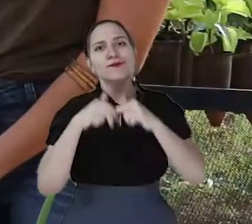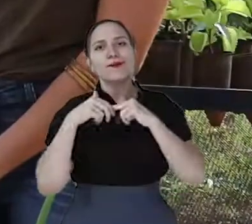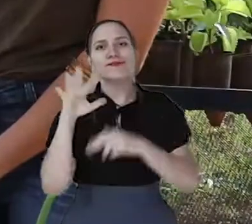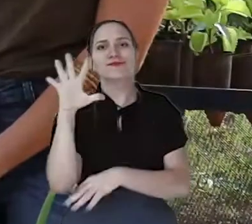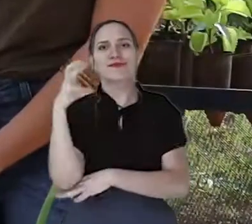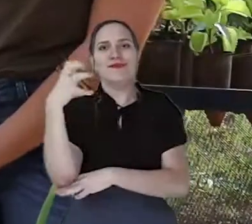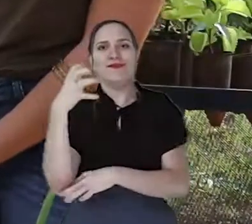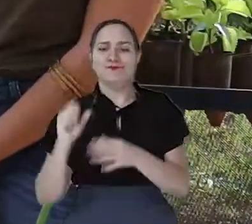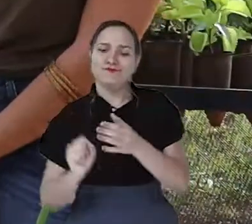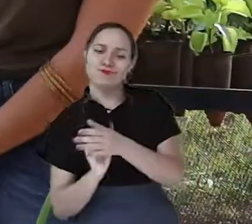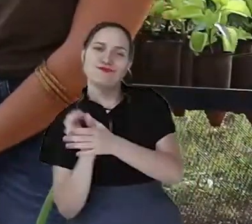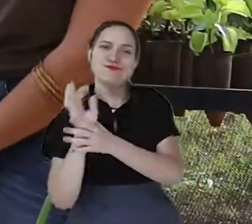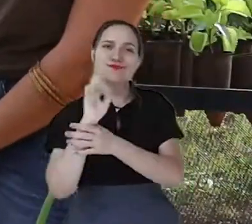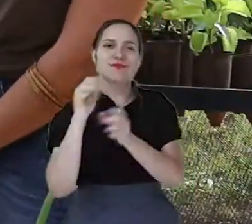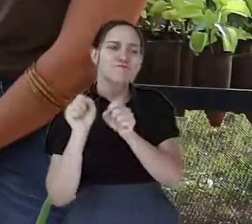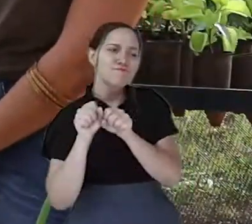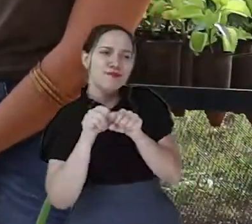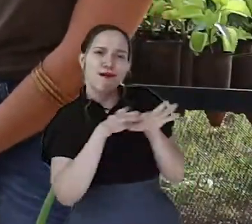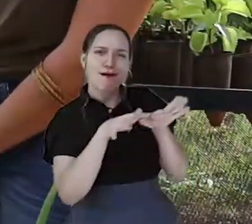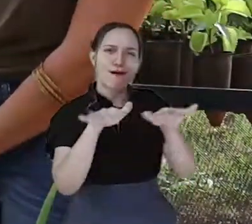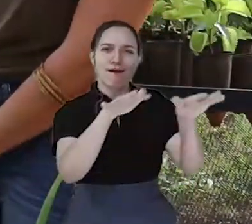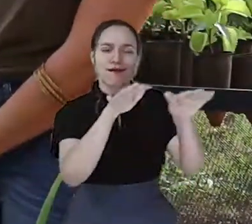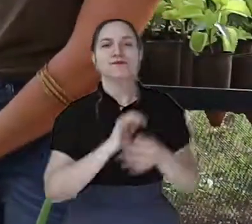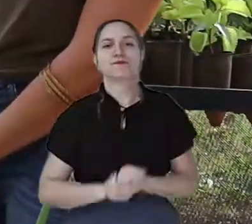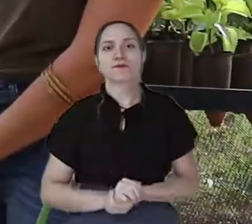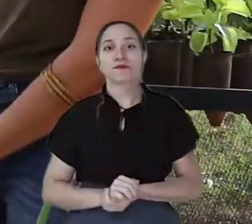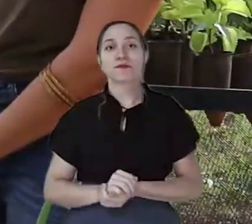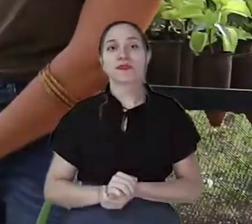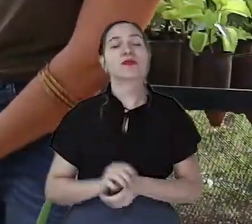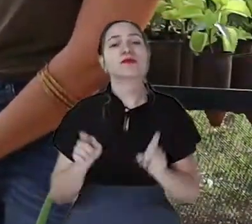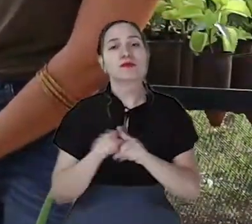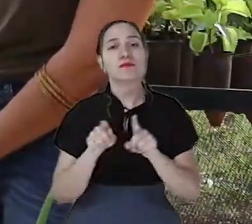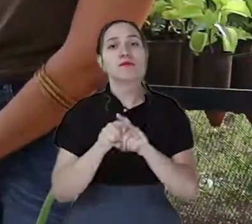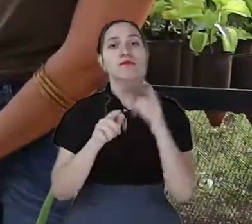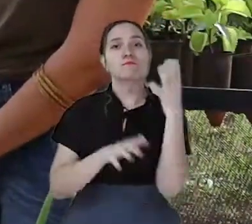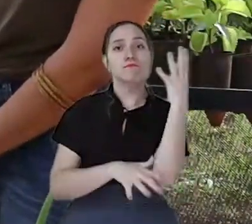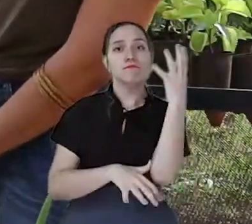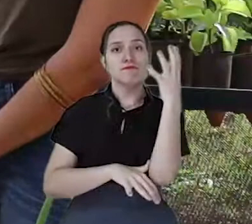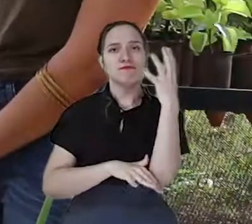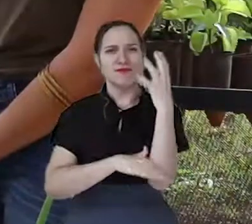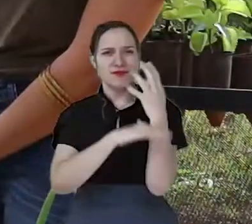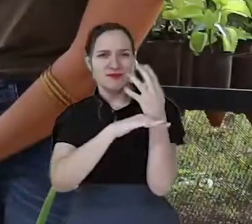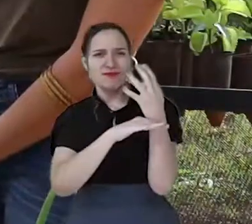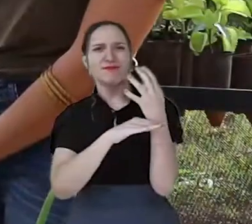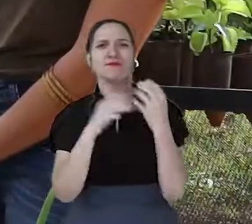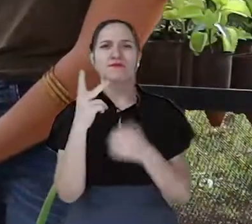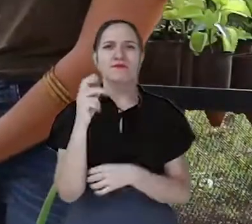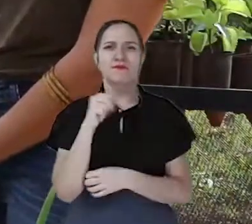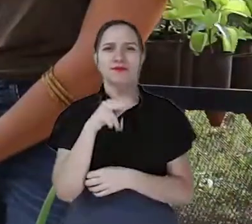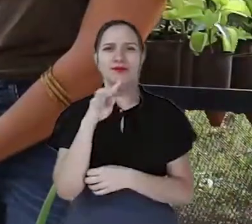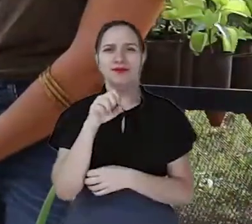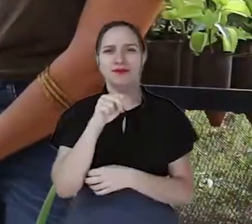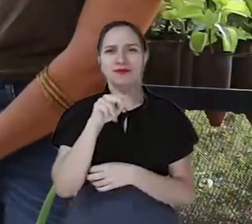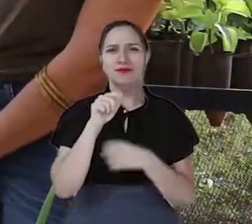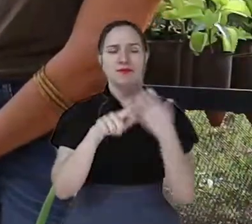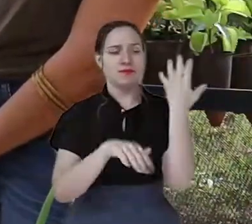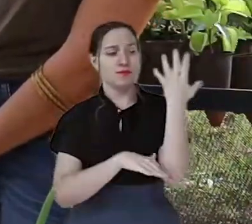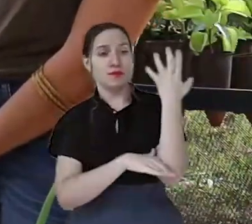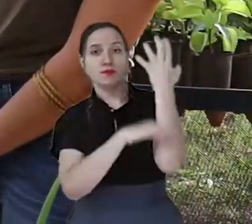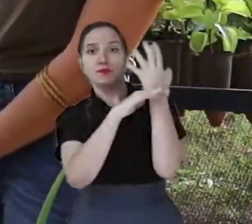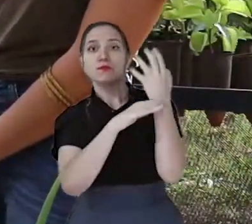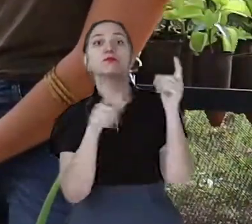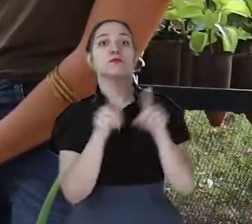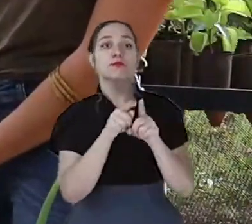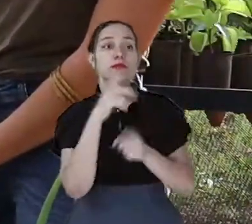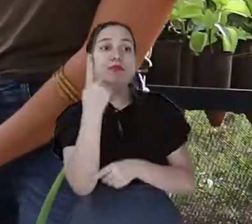belezas. 100% da água que mantém os rios do Pantanal nascem aqui. Então, tudo que acontece aqui no